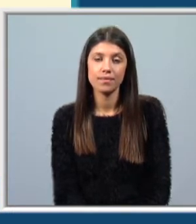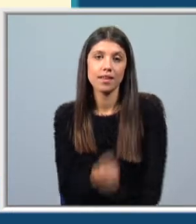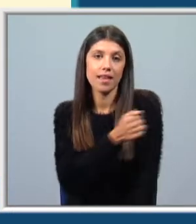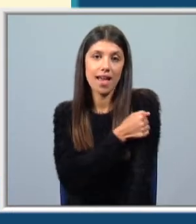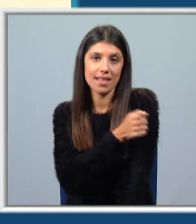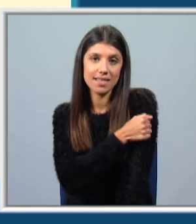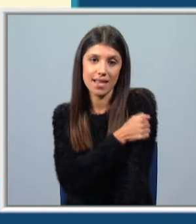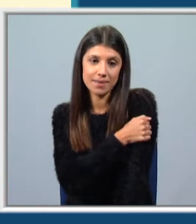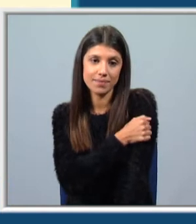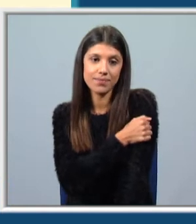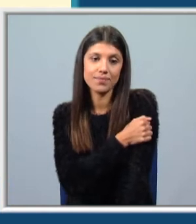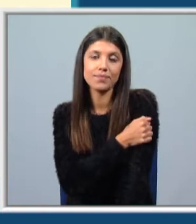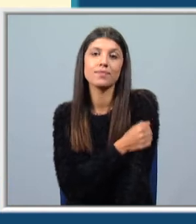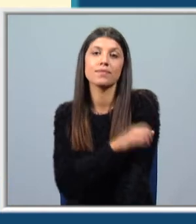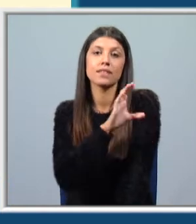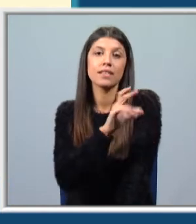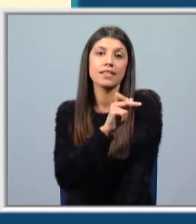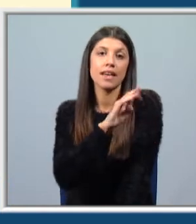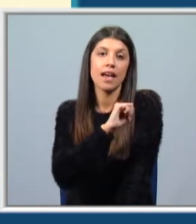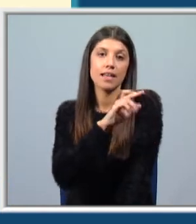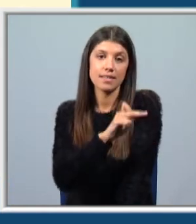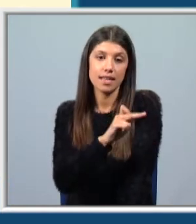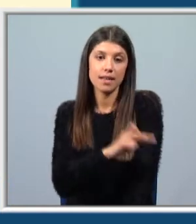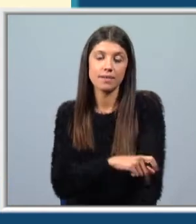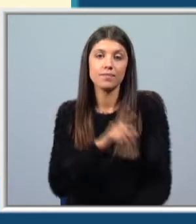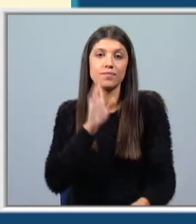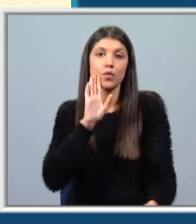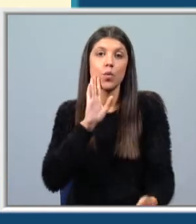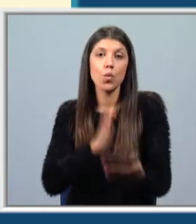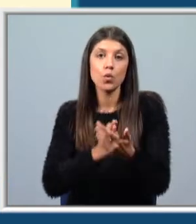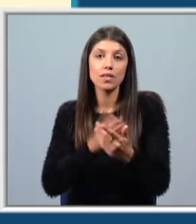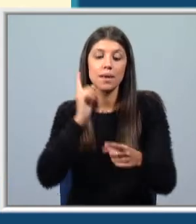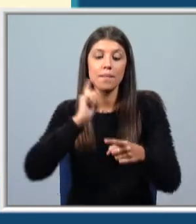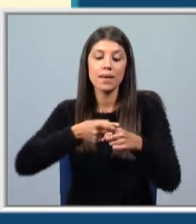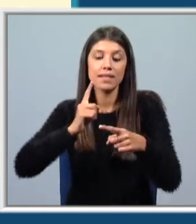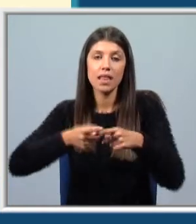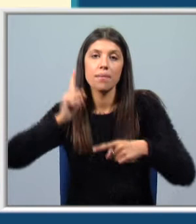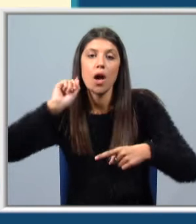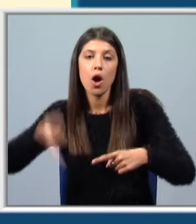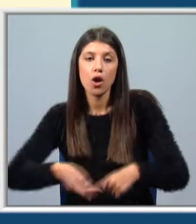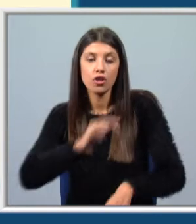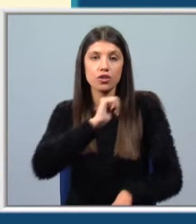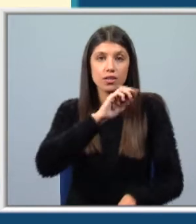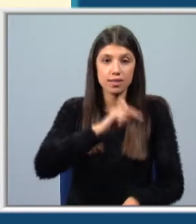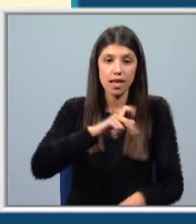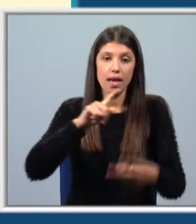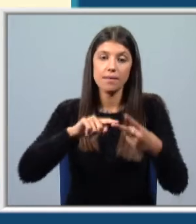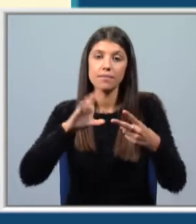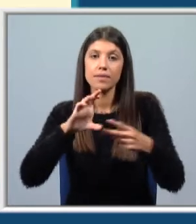Casa. Qual é a última sílaba? Z, S ou K? Pensa lá.